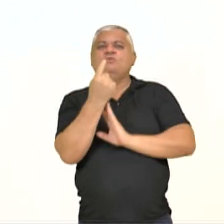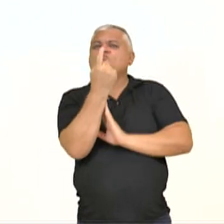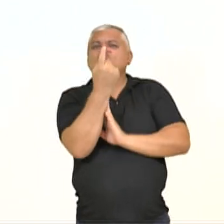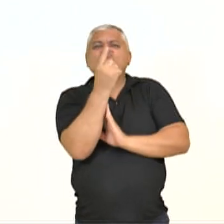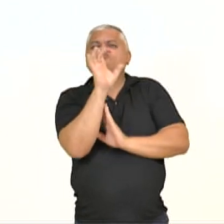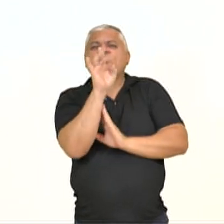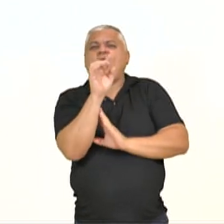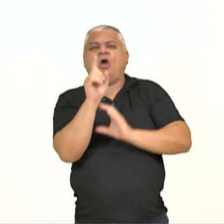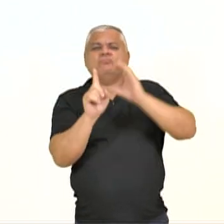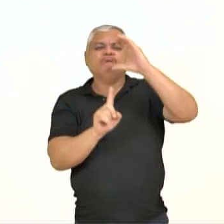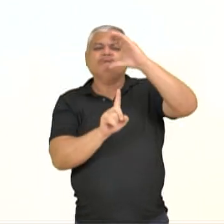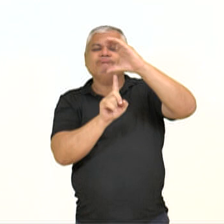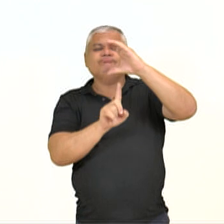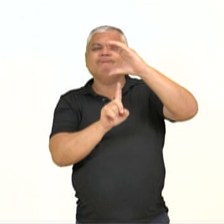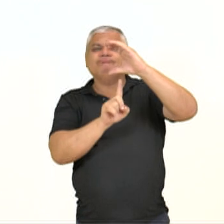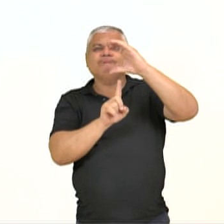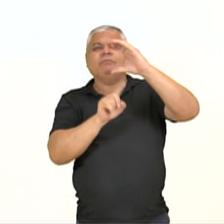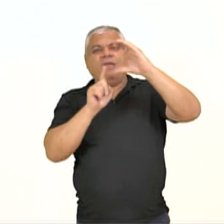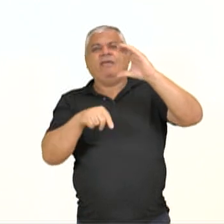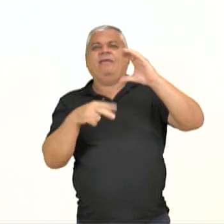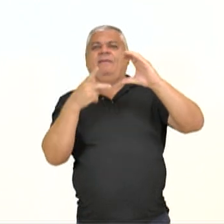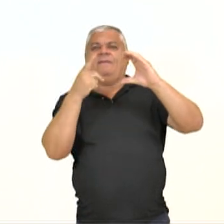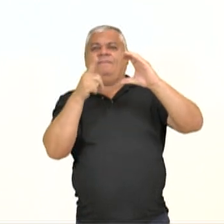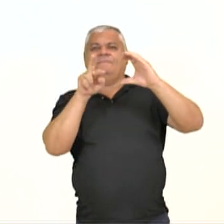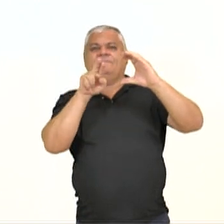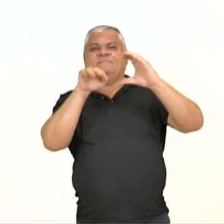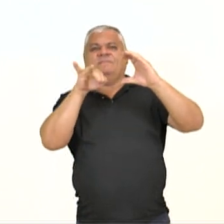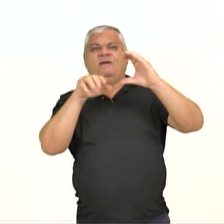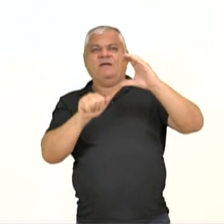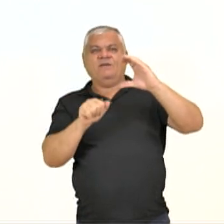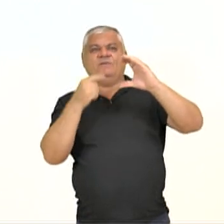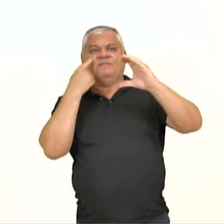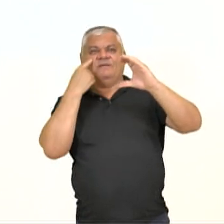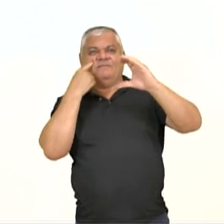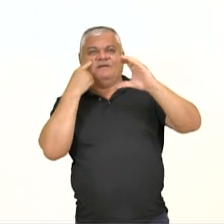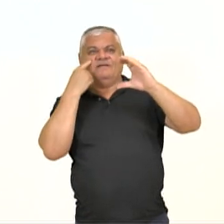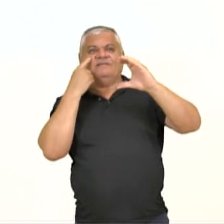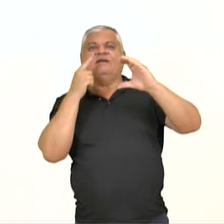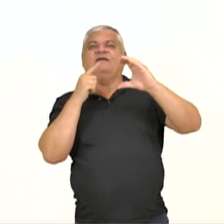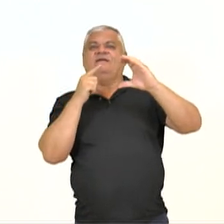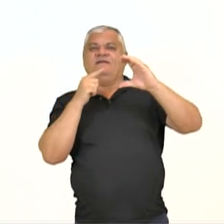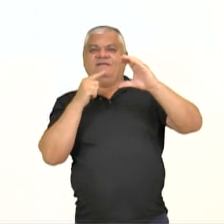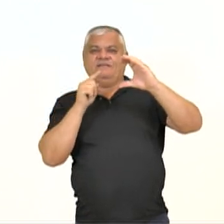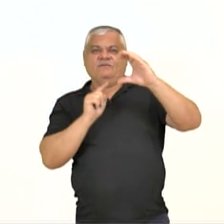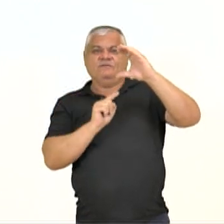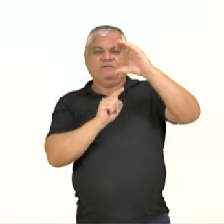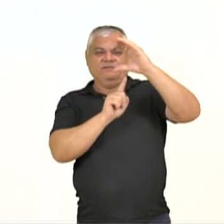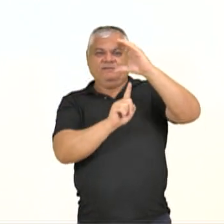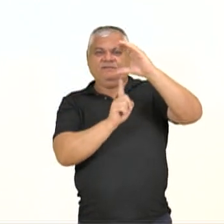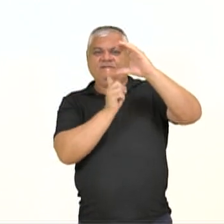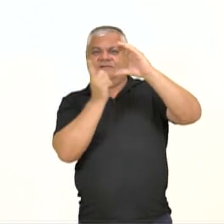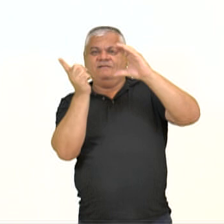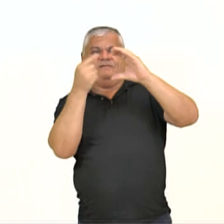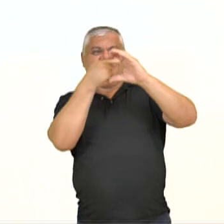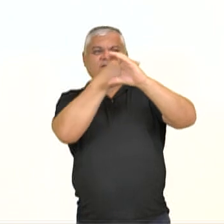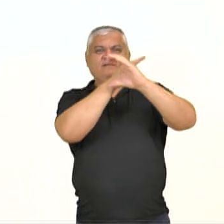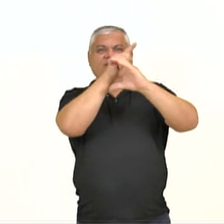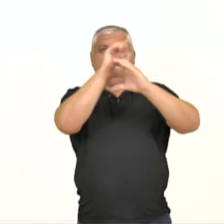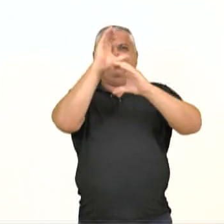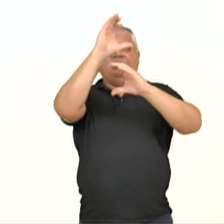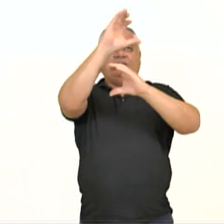outro carbono, então ele é primário. Este está ligado a um outro carbono, mesmo raciocínio para esses 3 outros